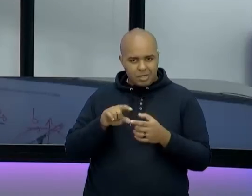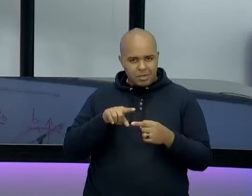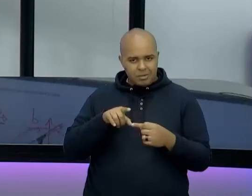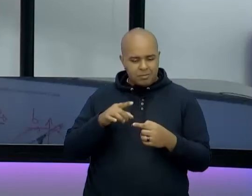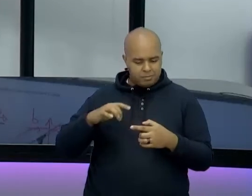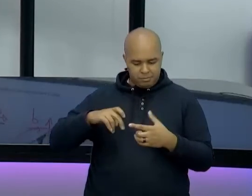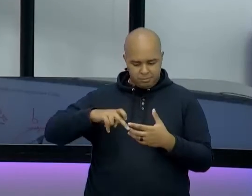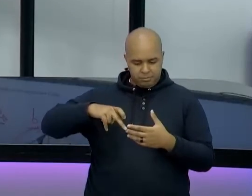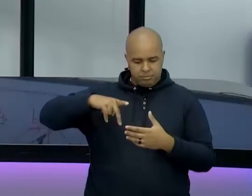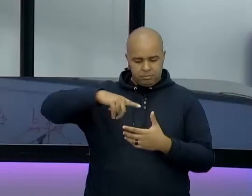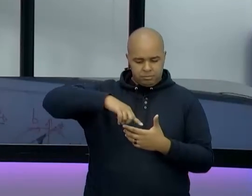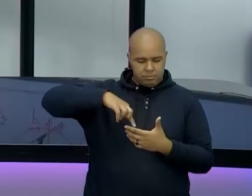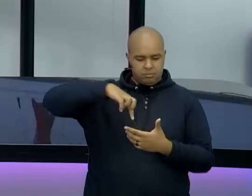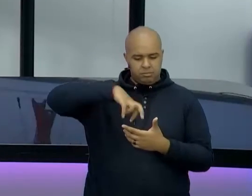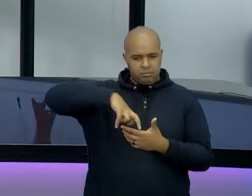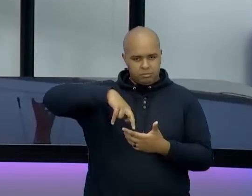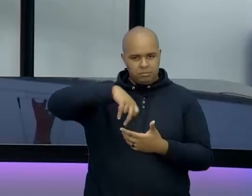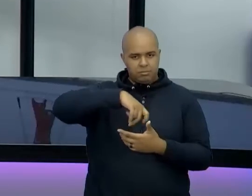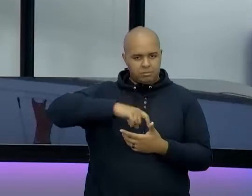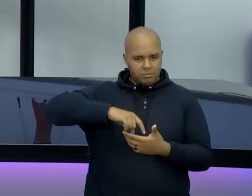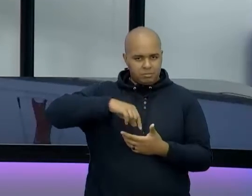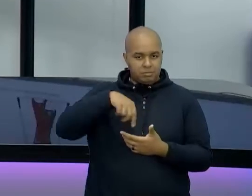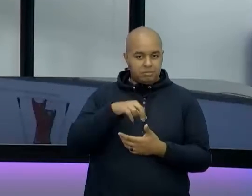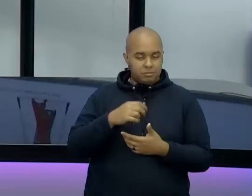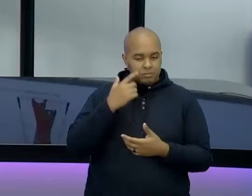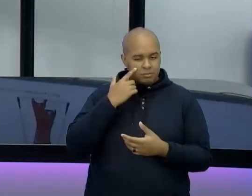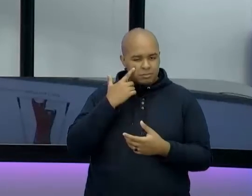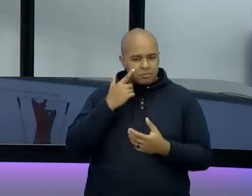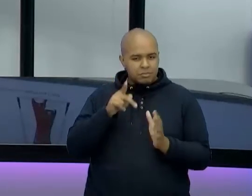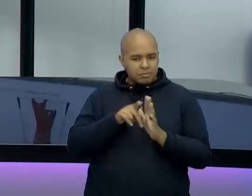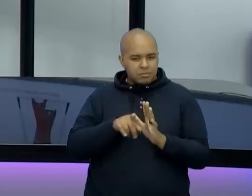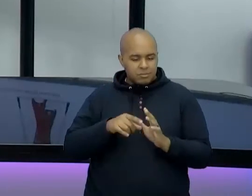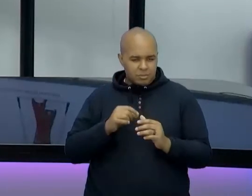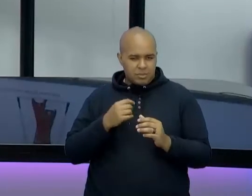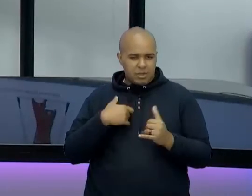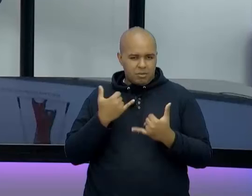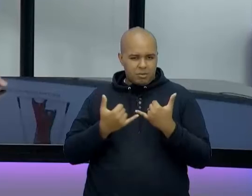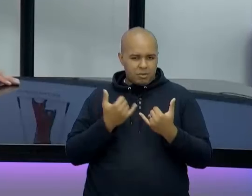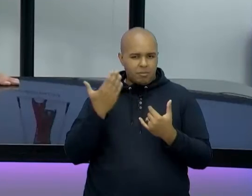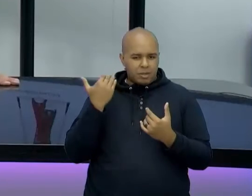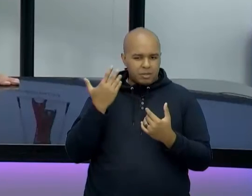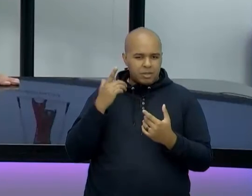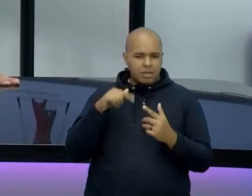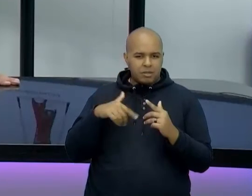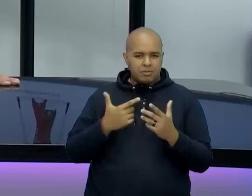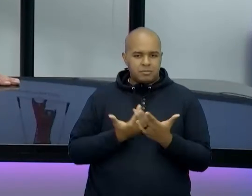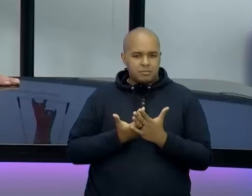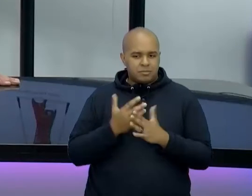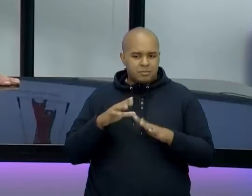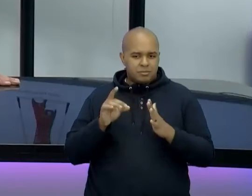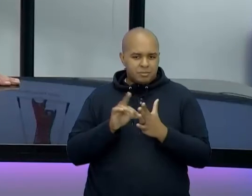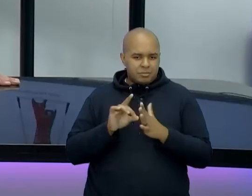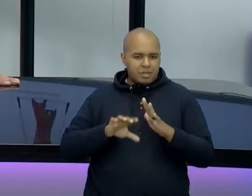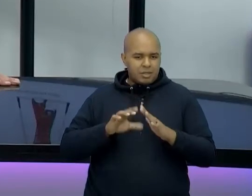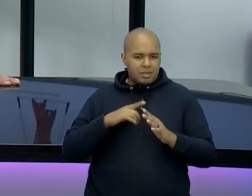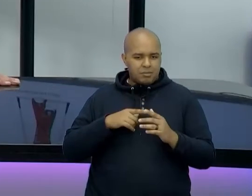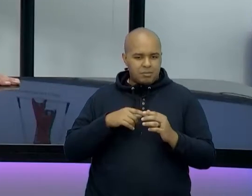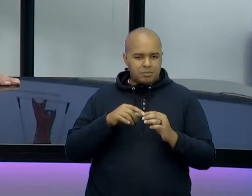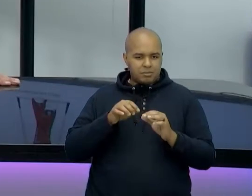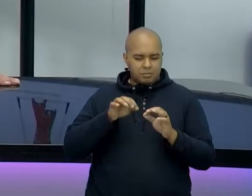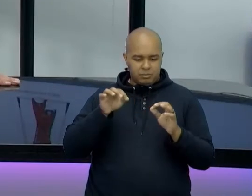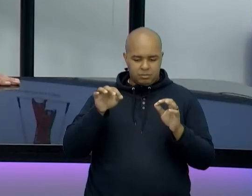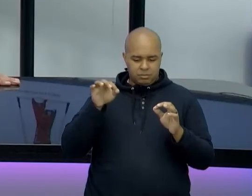perna para andar. Sabe o que eu lembrei? Que maluquice. Você lembra de um brinquedo antigo que tinha? Que era, normalmente vinha uma